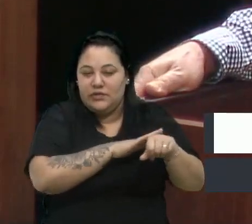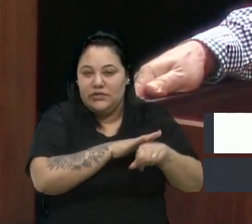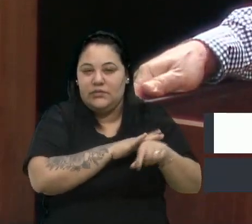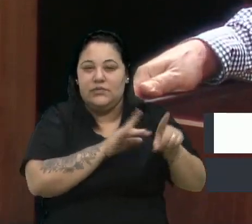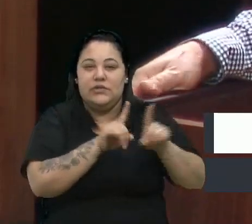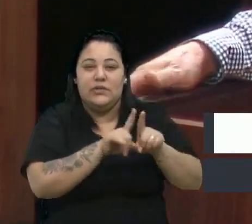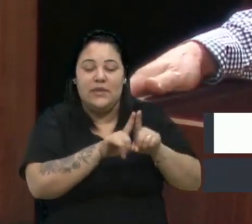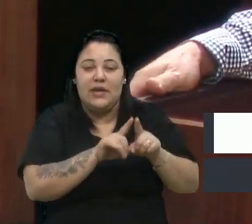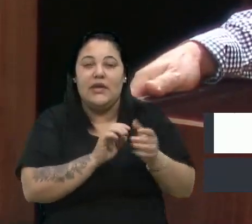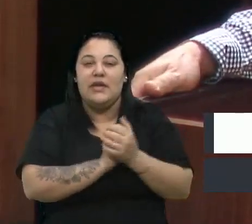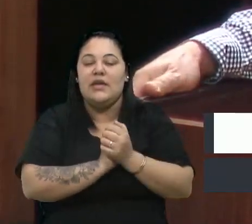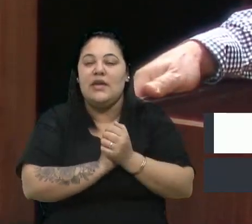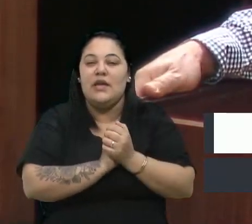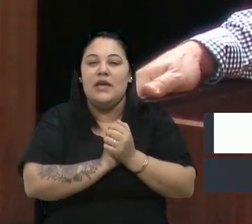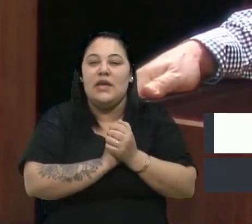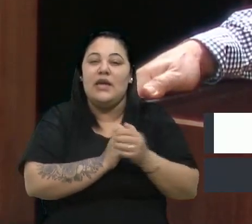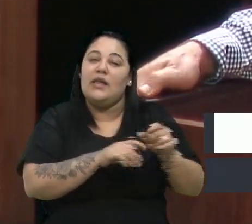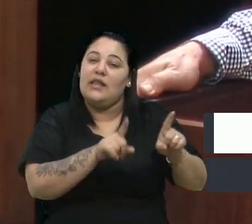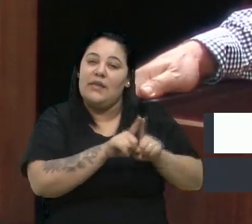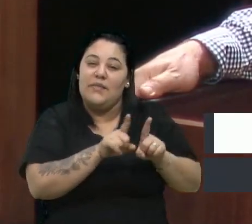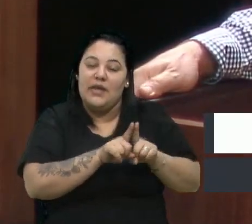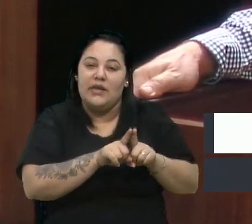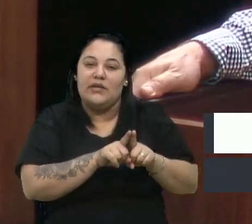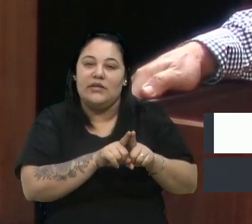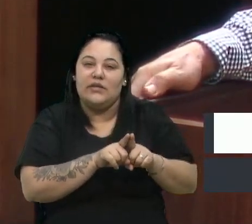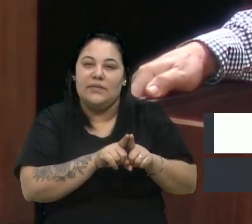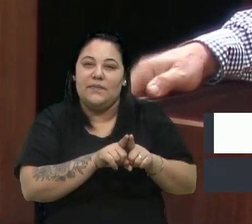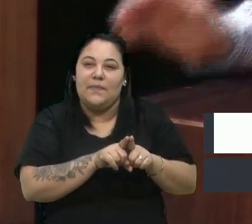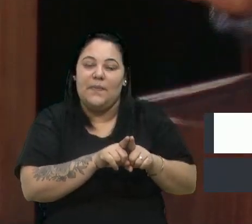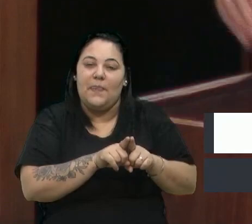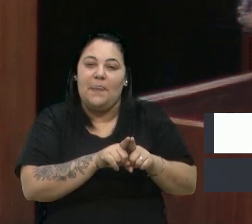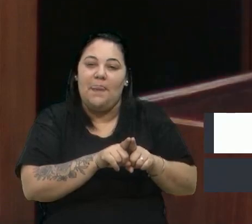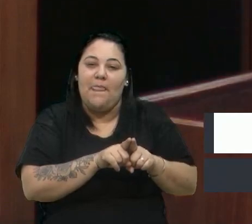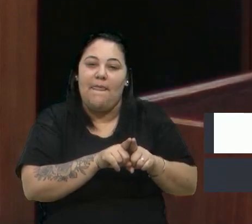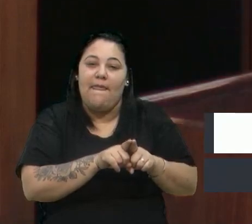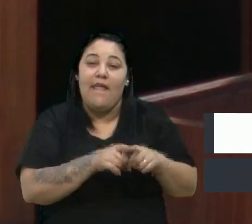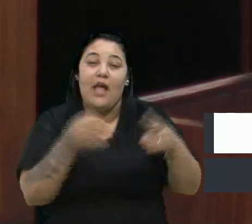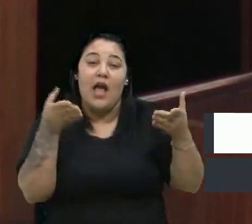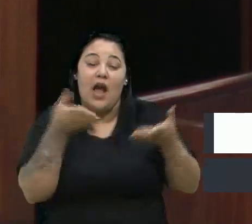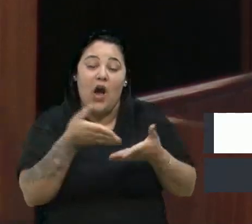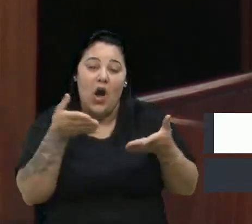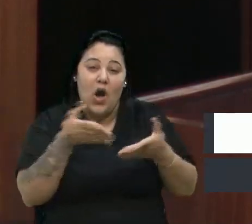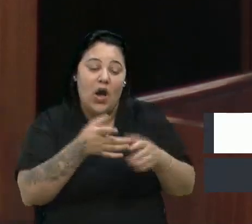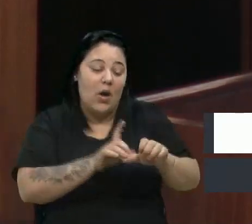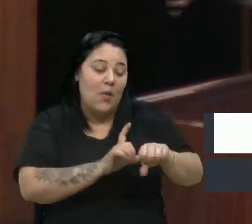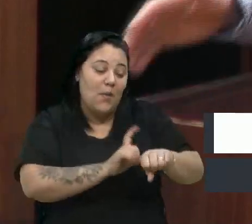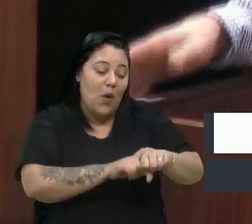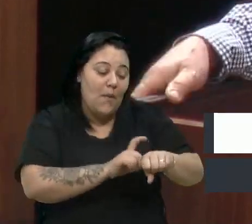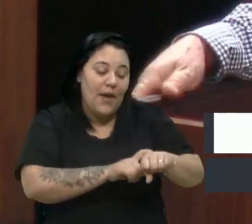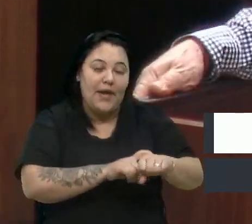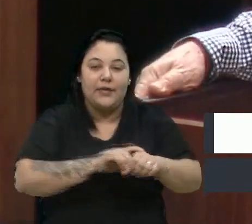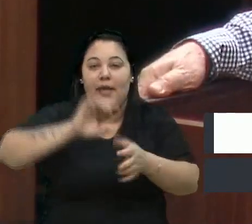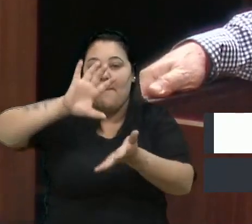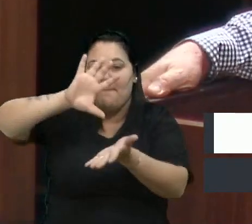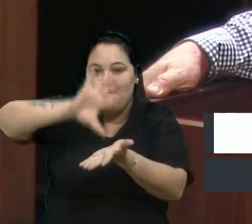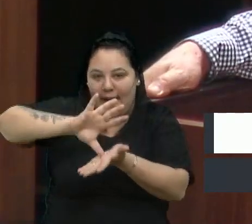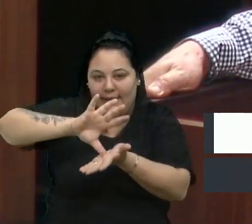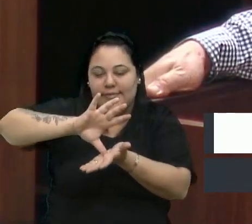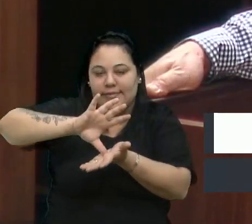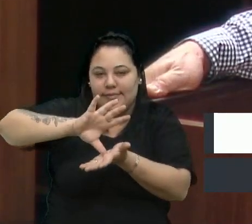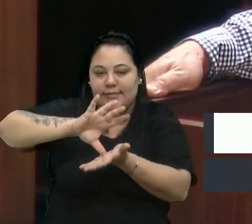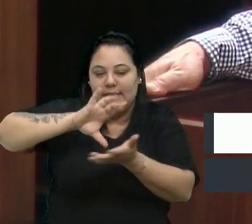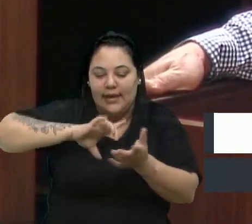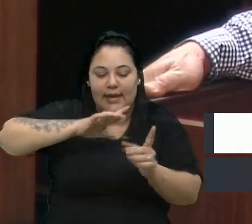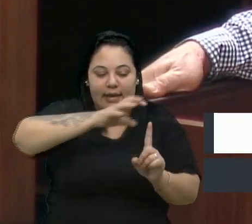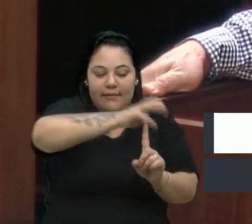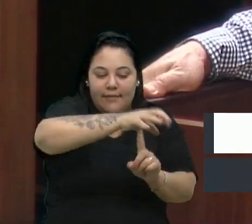situações, também a situação de agora, no momento, ali na Praça das Feiras, os agricultores